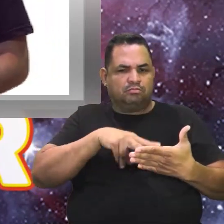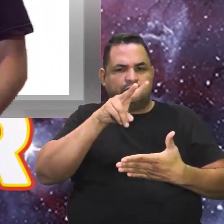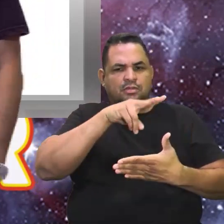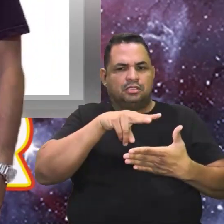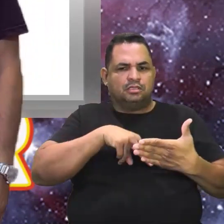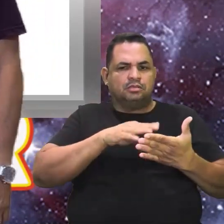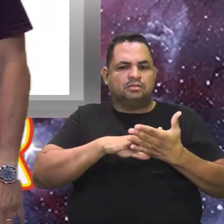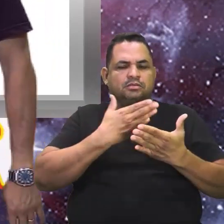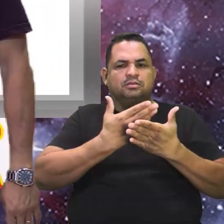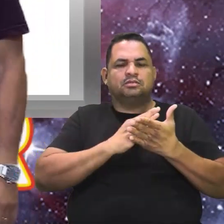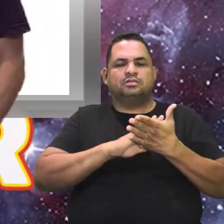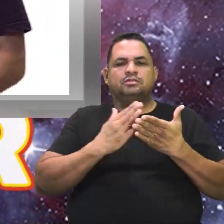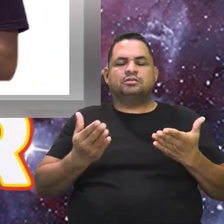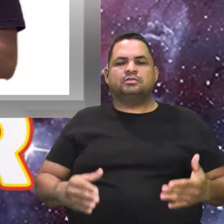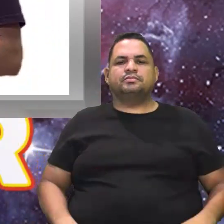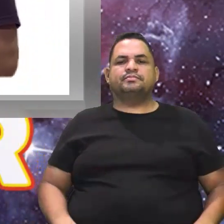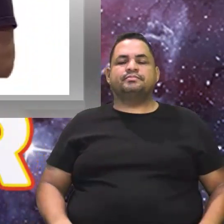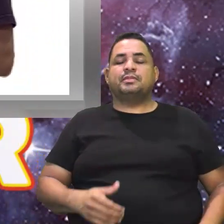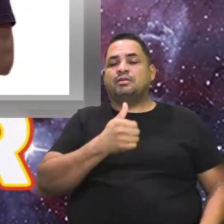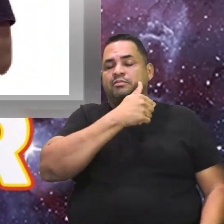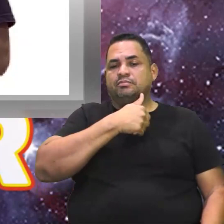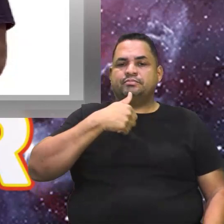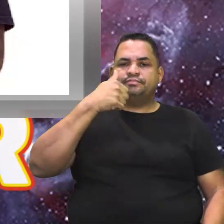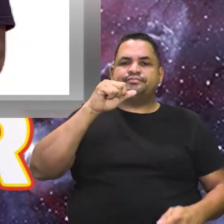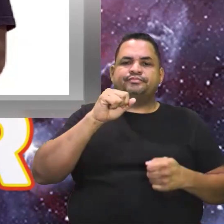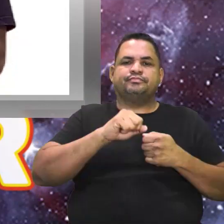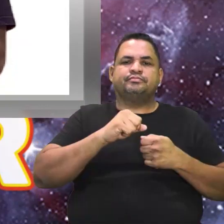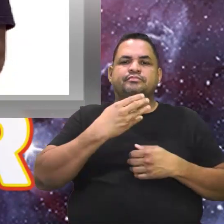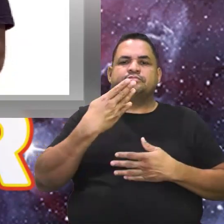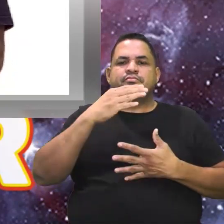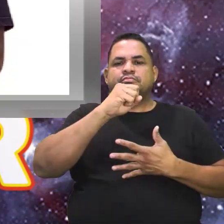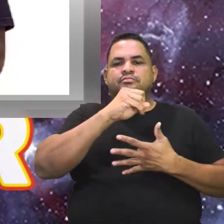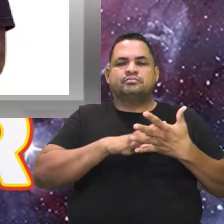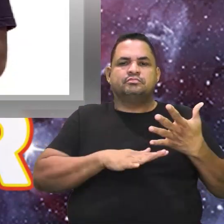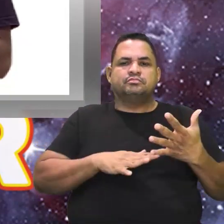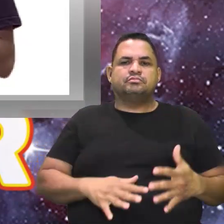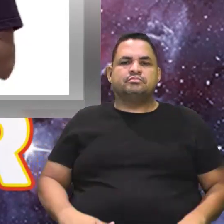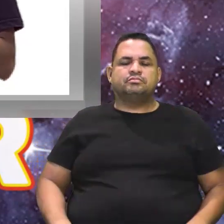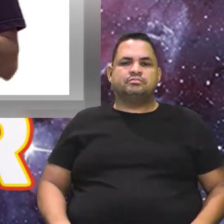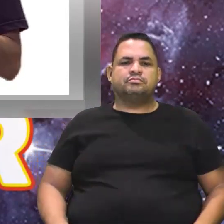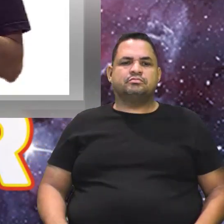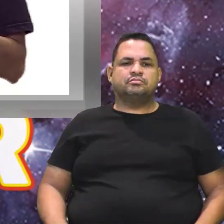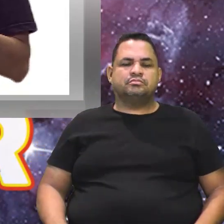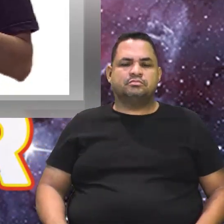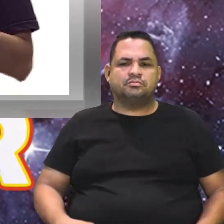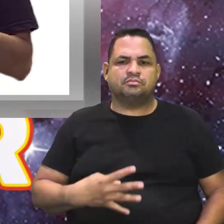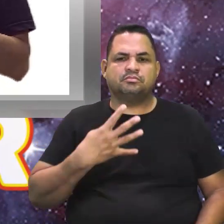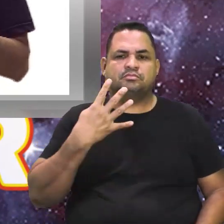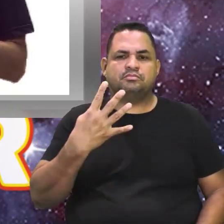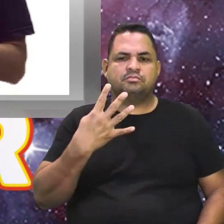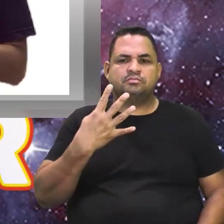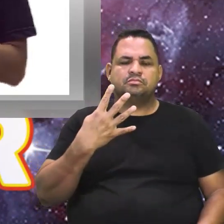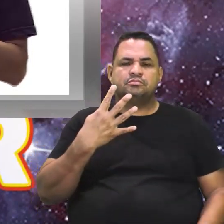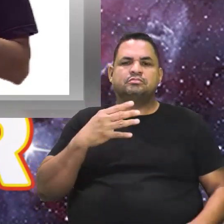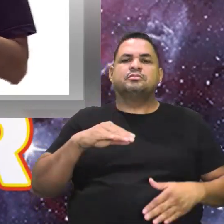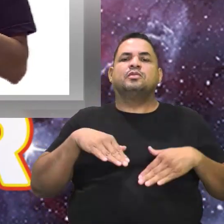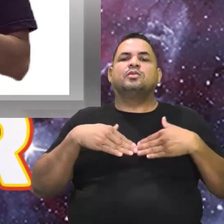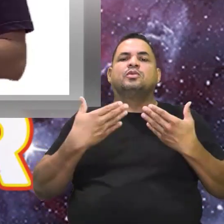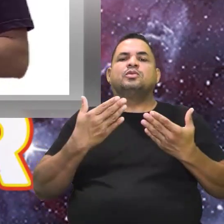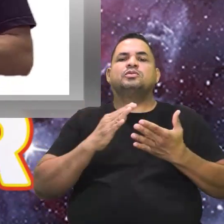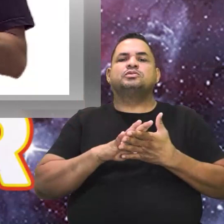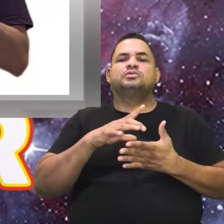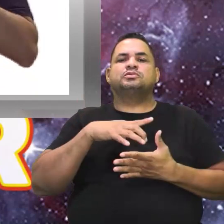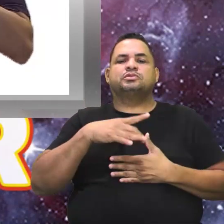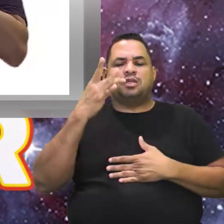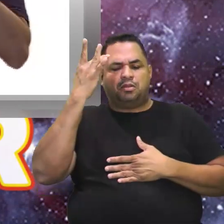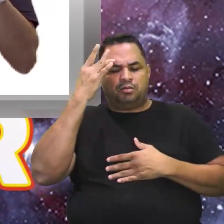e interpretação. E o melhor, fizemos 4 questões hoje. Dessas 4, quais envolveram